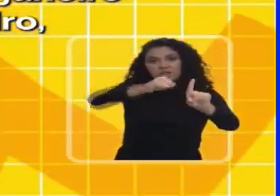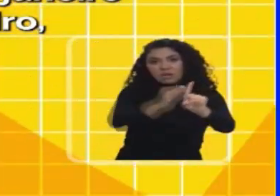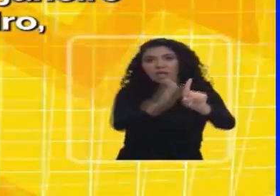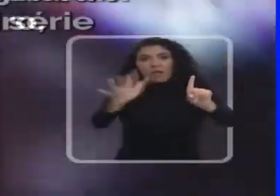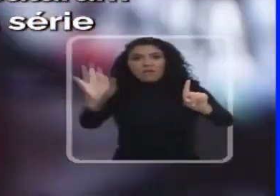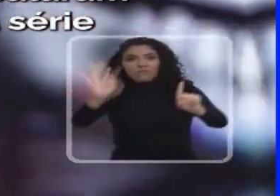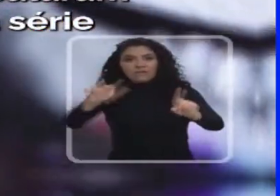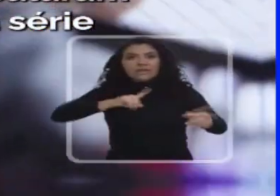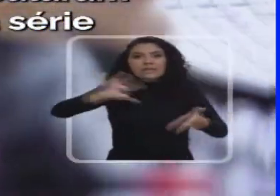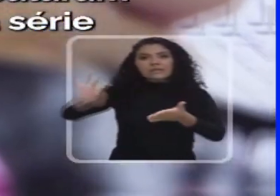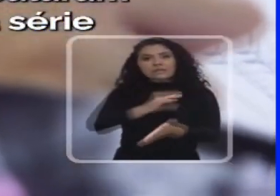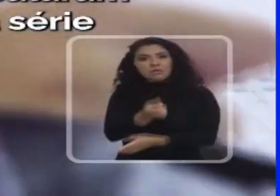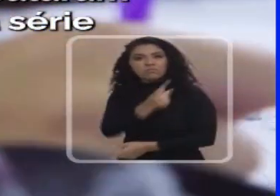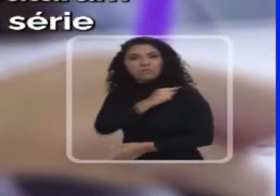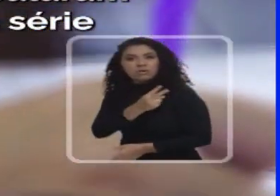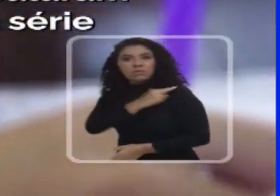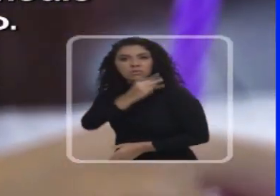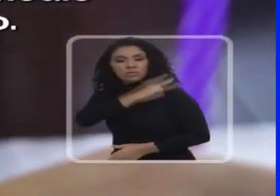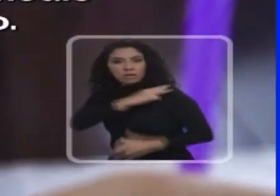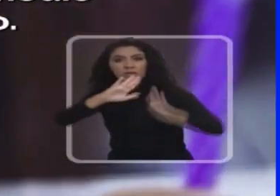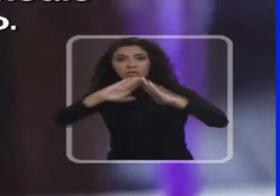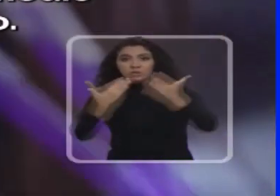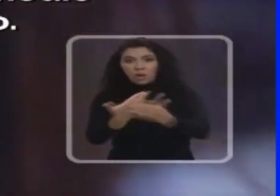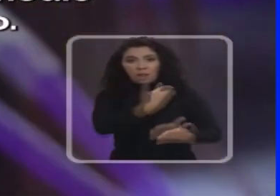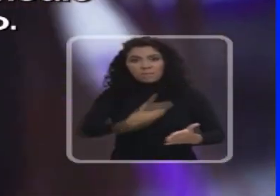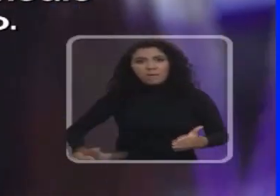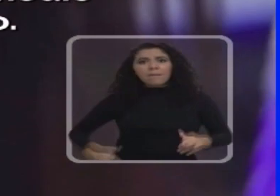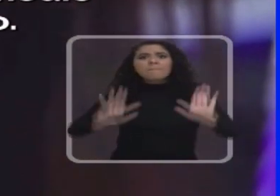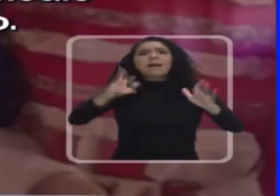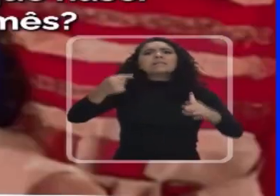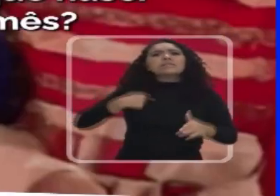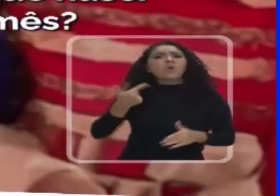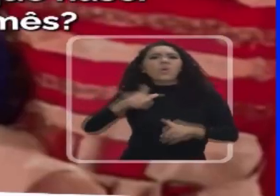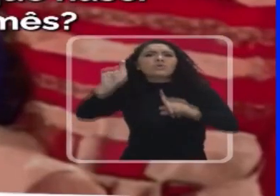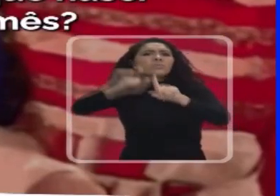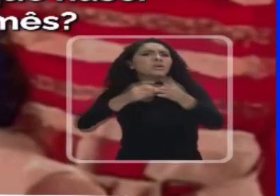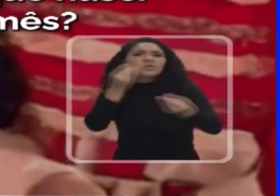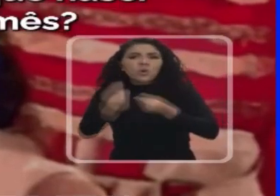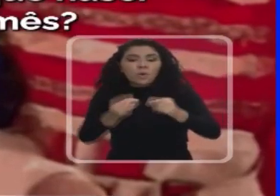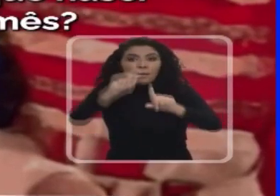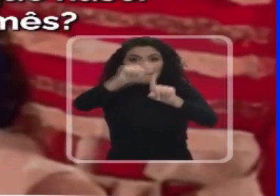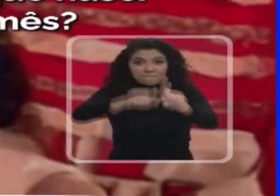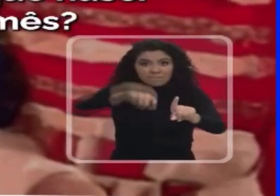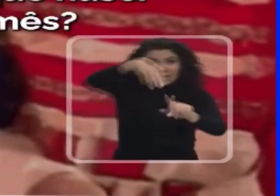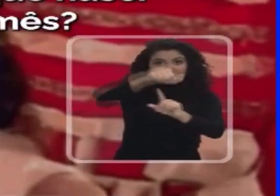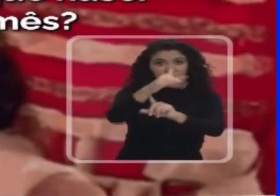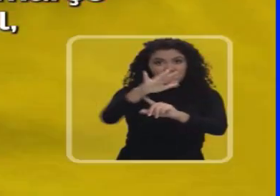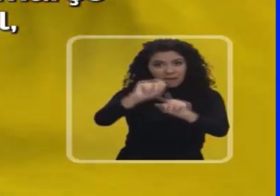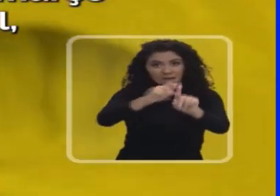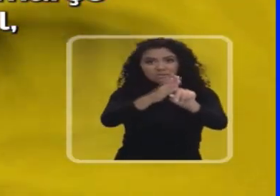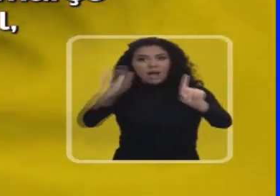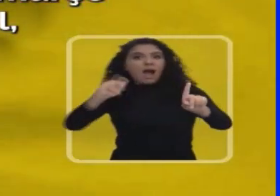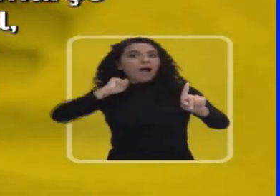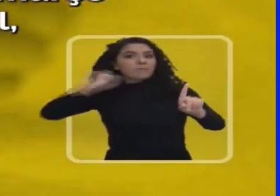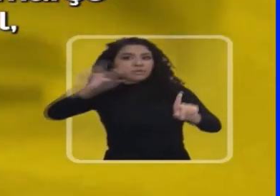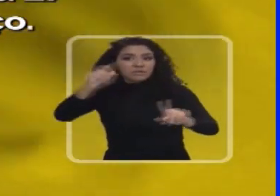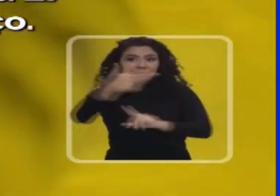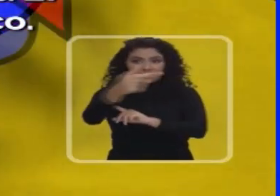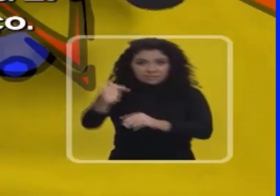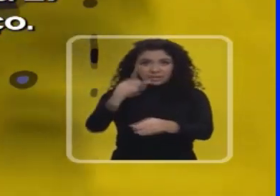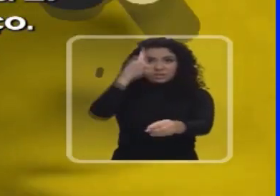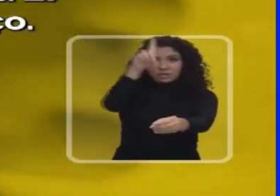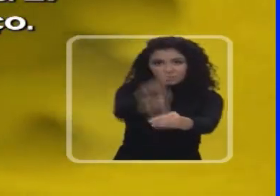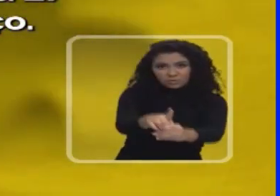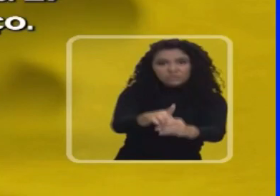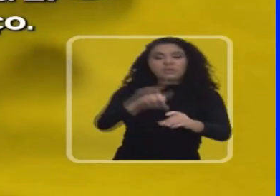janeiro e fevereiro que se matricularam em alguma série do ensino médio público. Ah, mas e eu que nasci em outro mês? Nasceu em março ou abril,